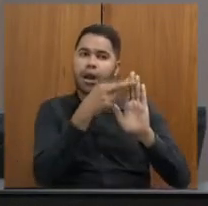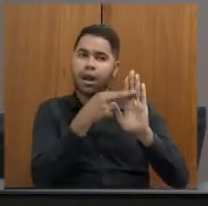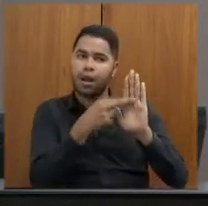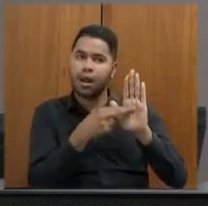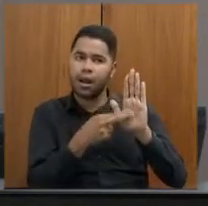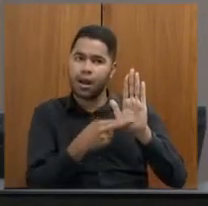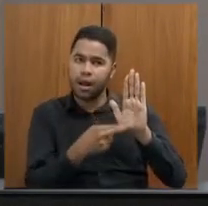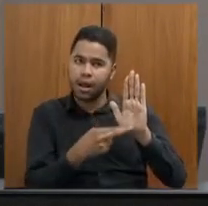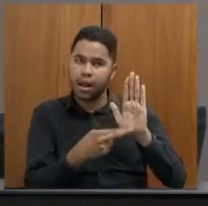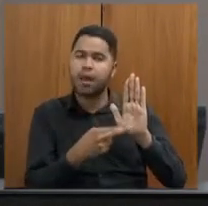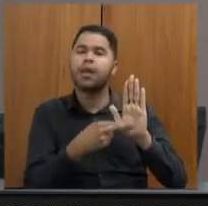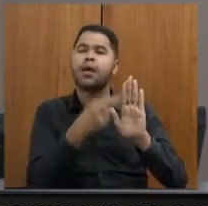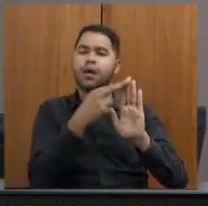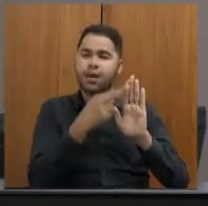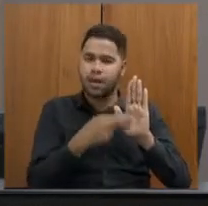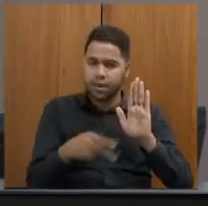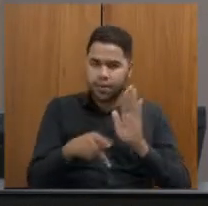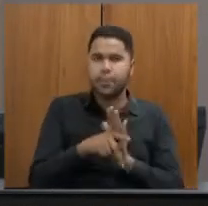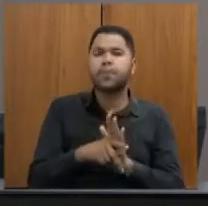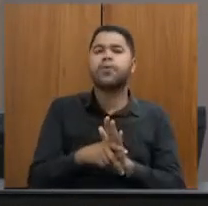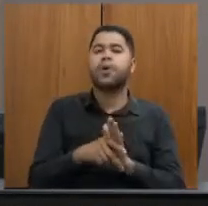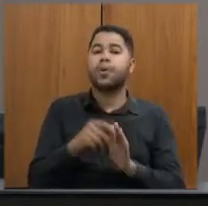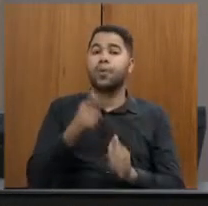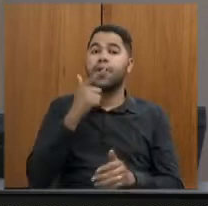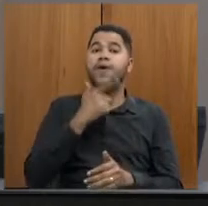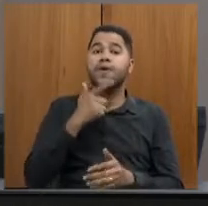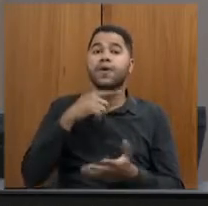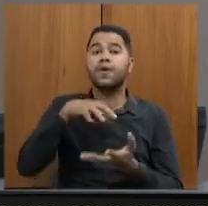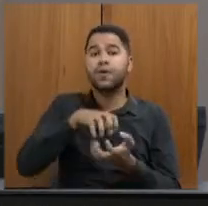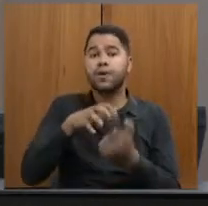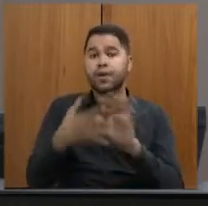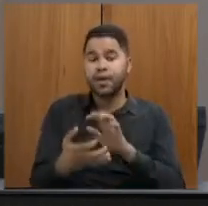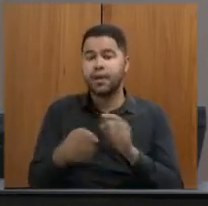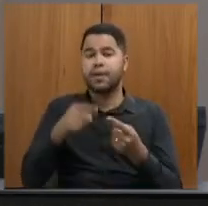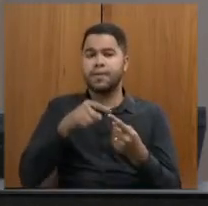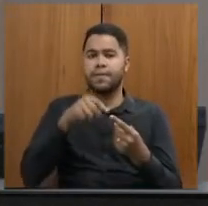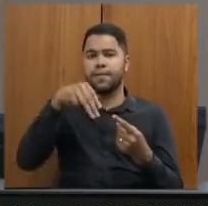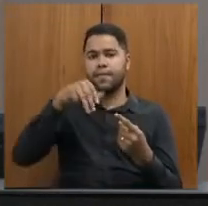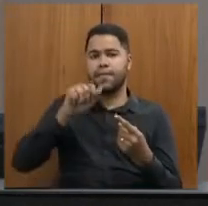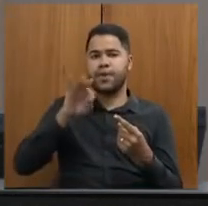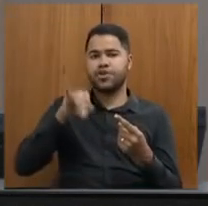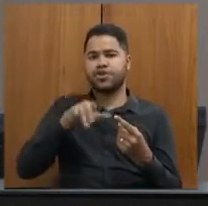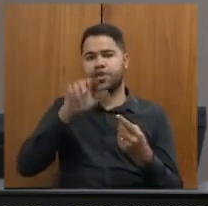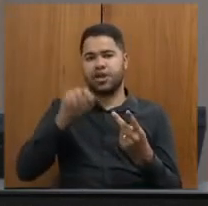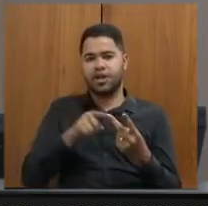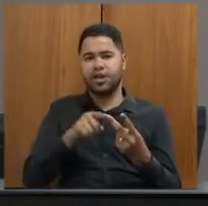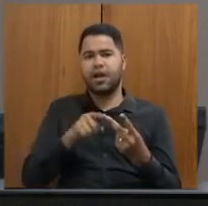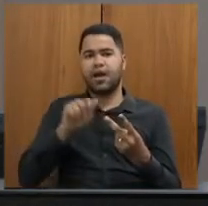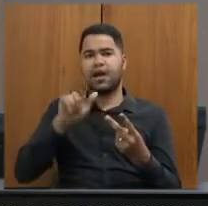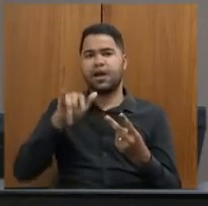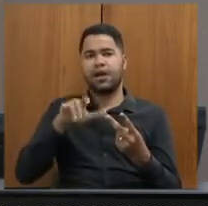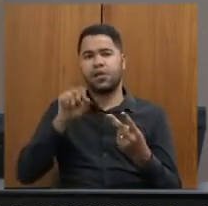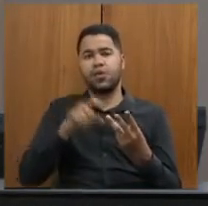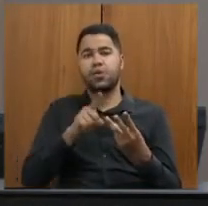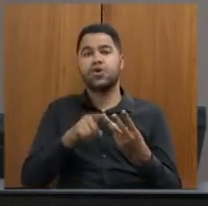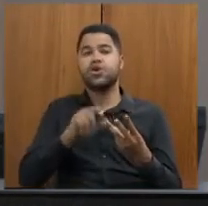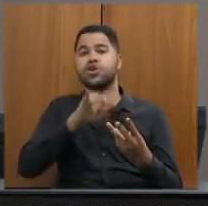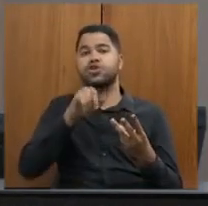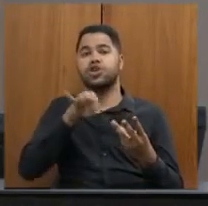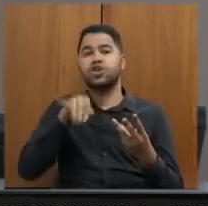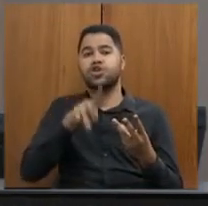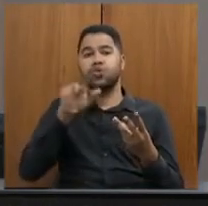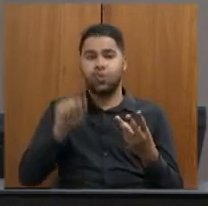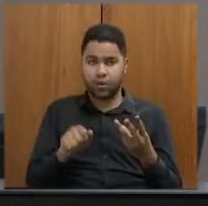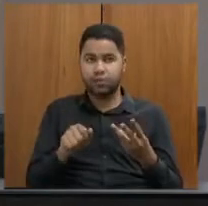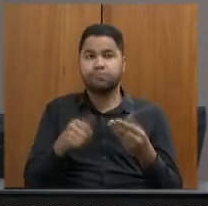de queijos artesanais da Mantiqueira de Alagoas e do Jequitinhonha o famoso queijo cabacinha